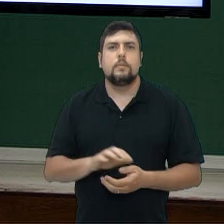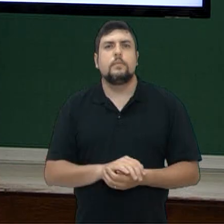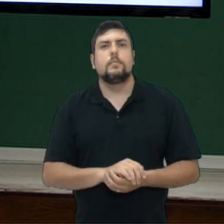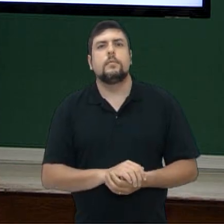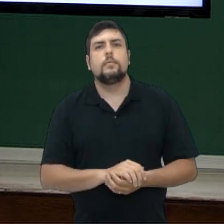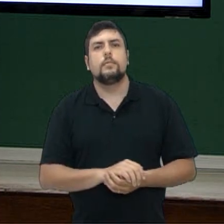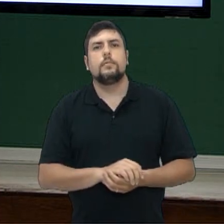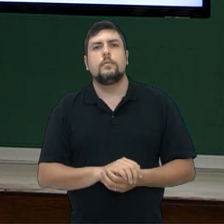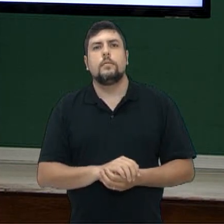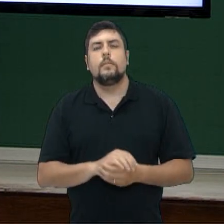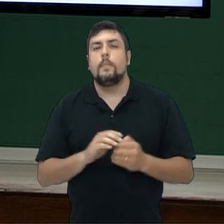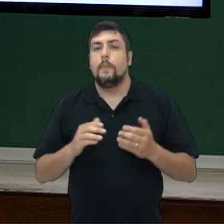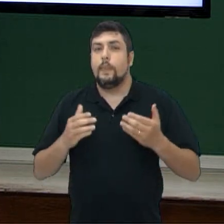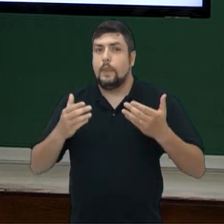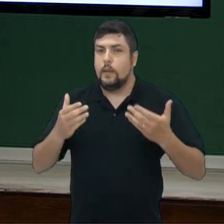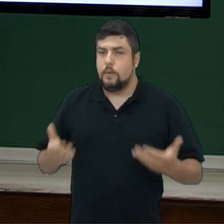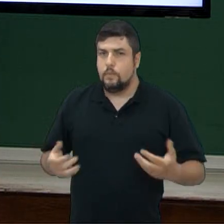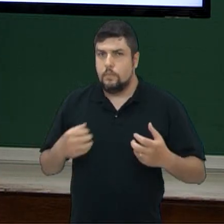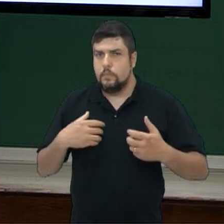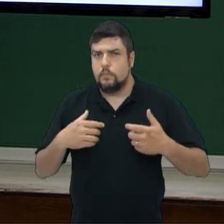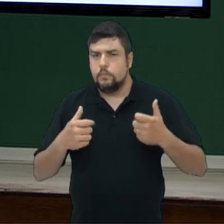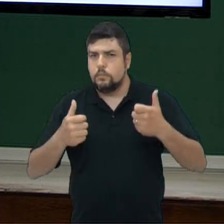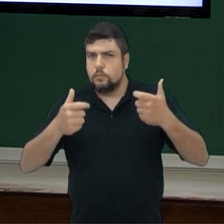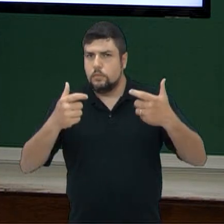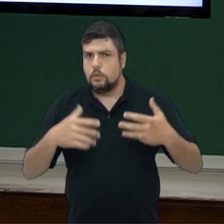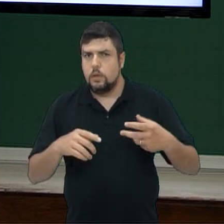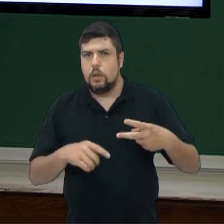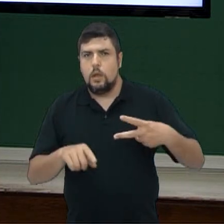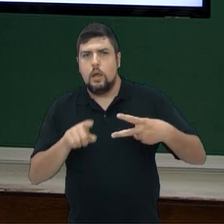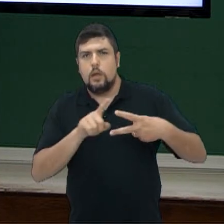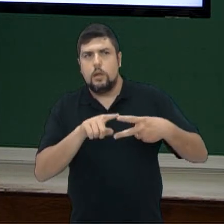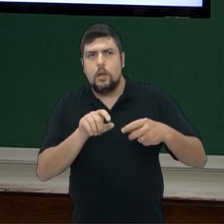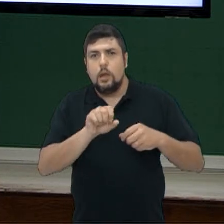né. Então, no caso aqui, pessoal, eu pus aqui,